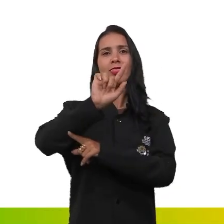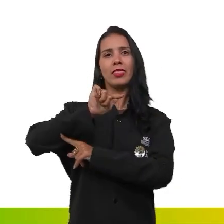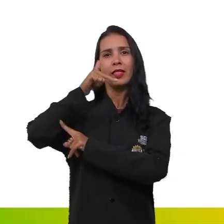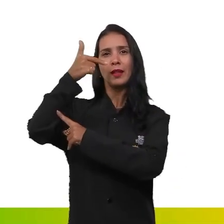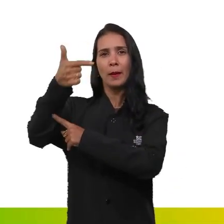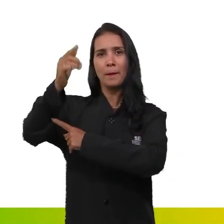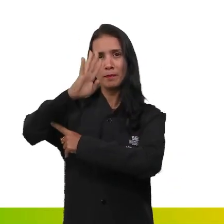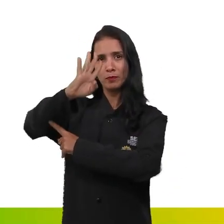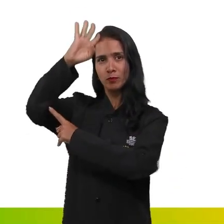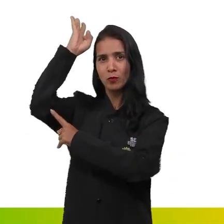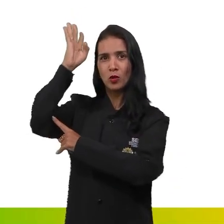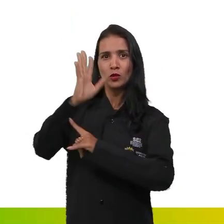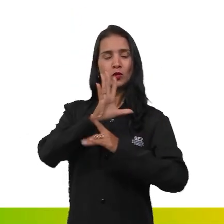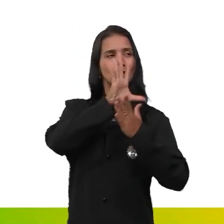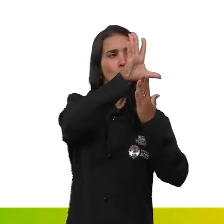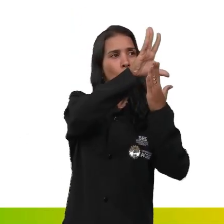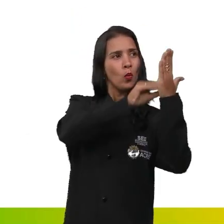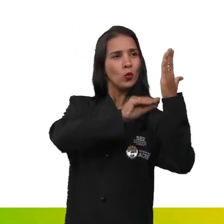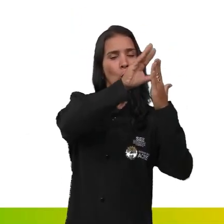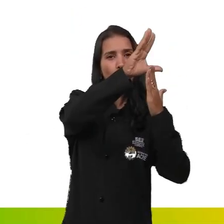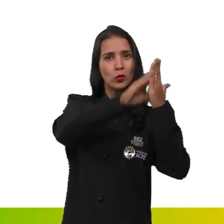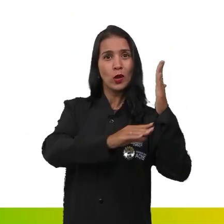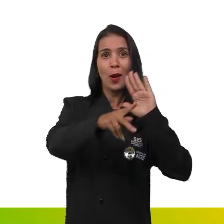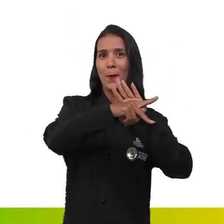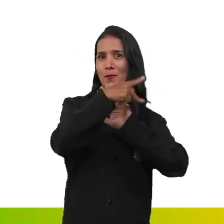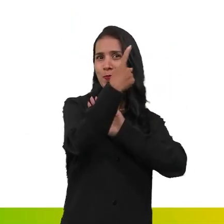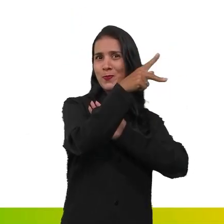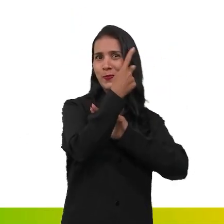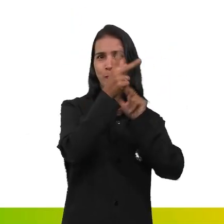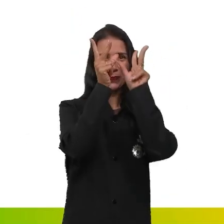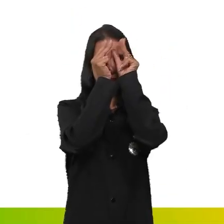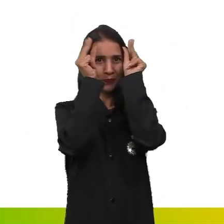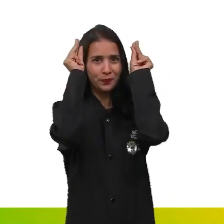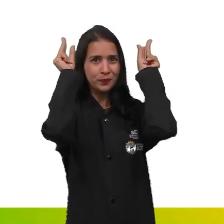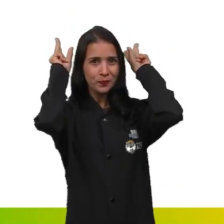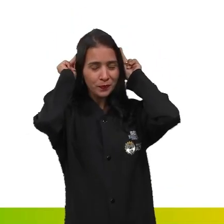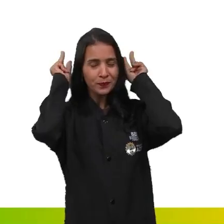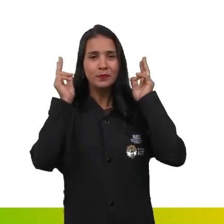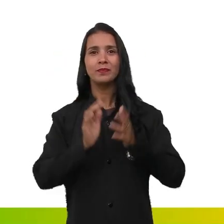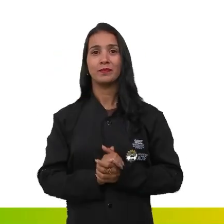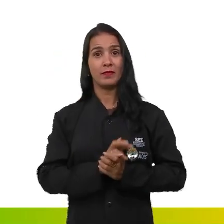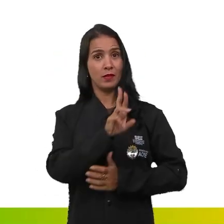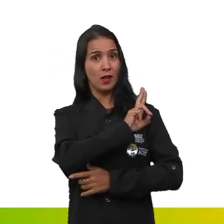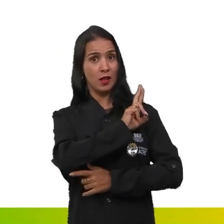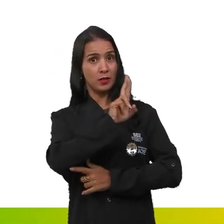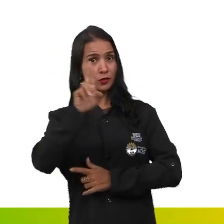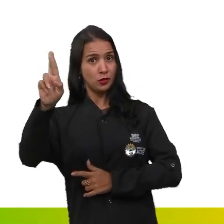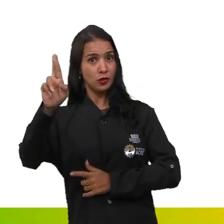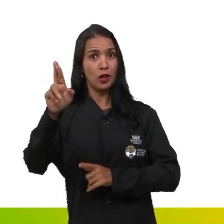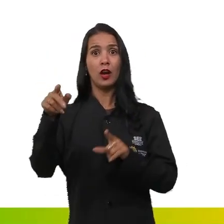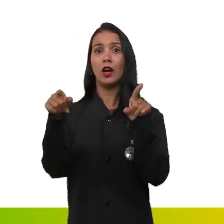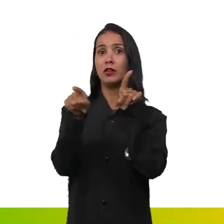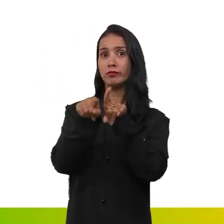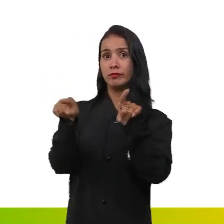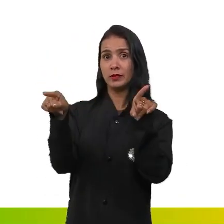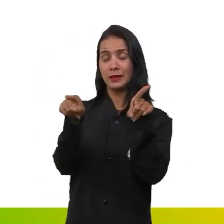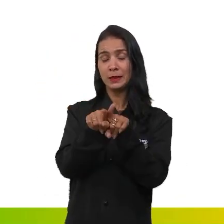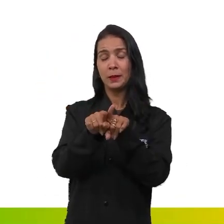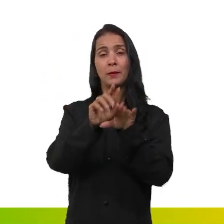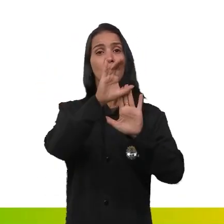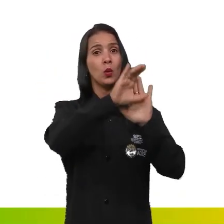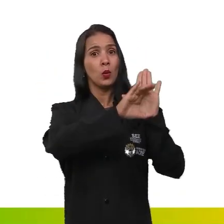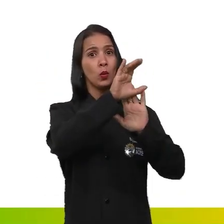posteriormente, se apropriaram de muita coisa da cultura grega, tá? Da religião, dos conceitos